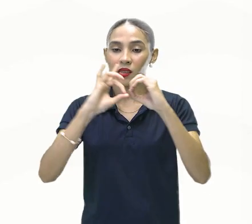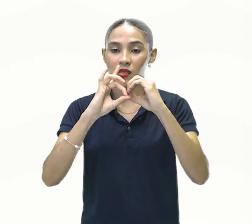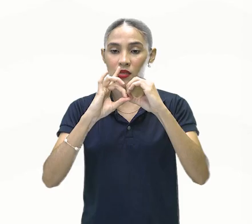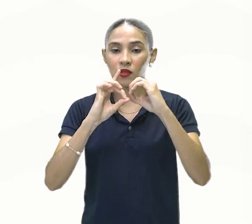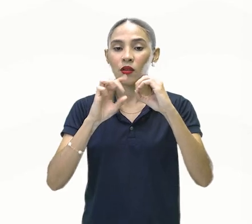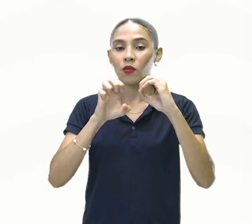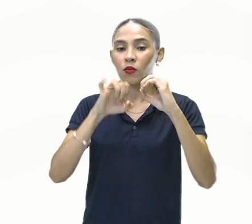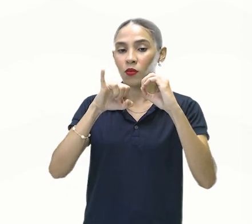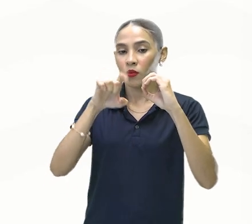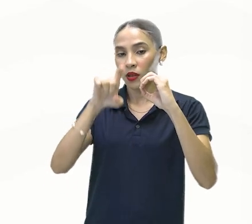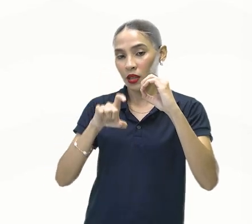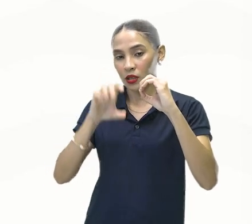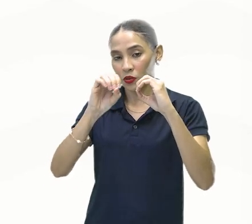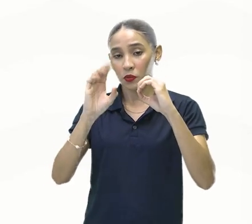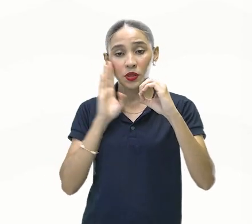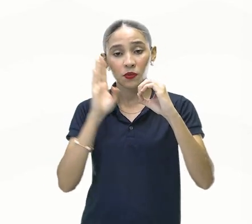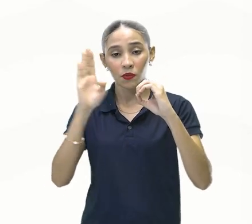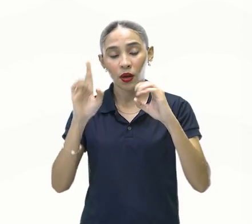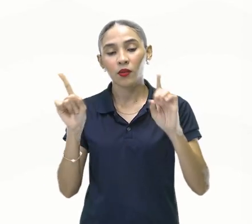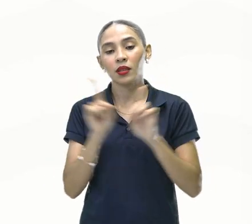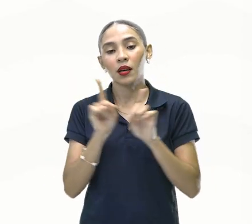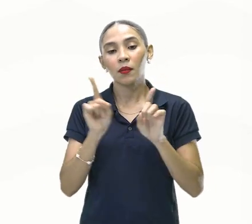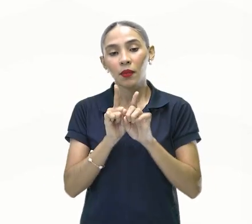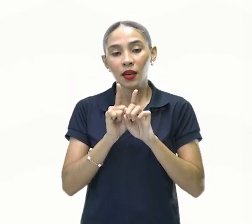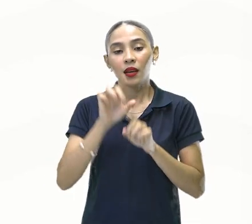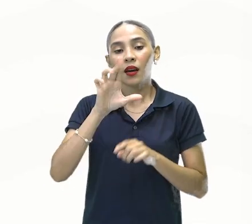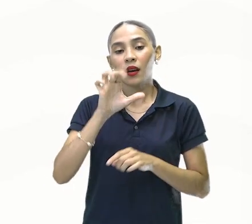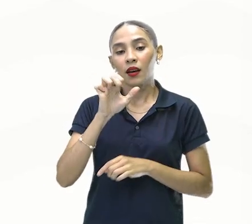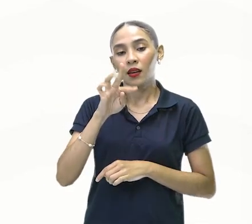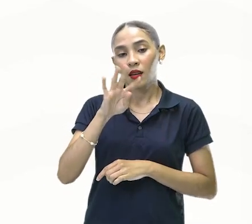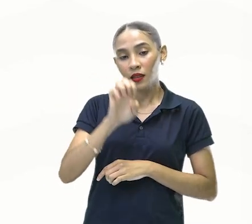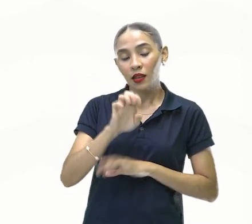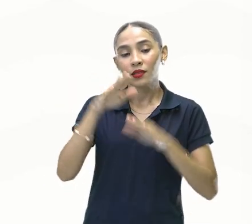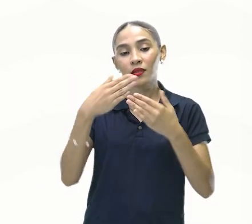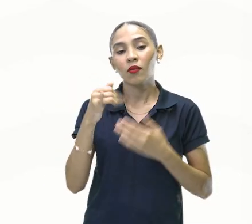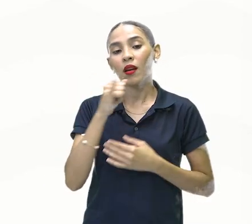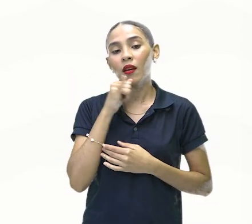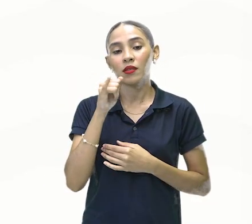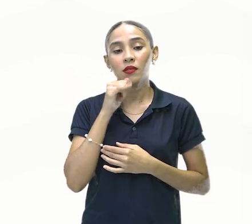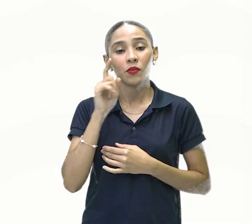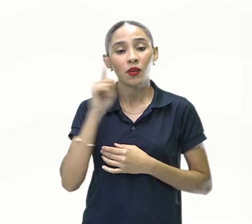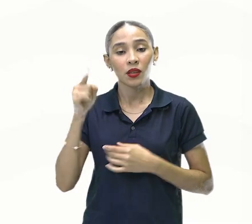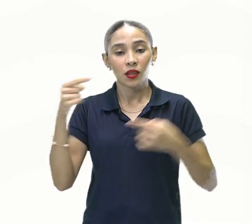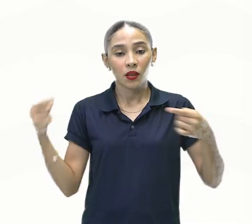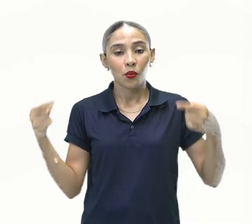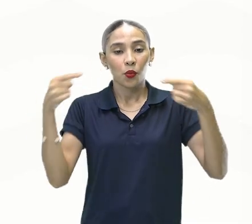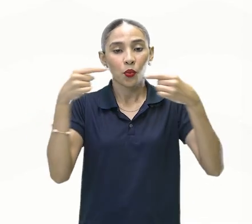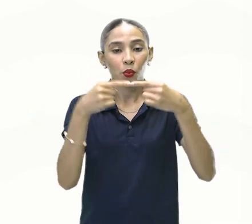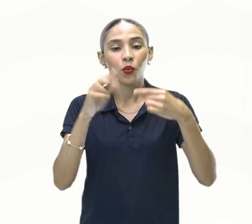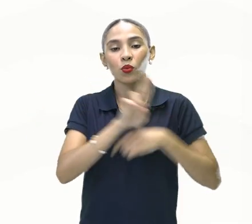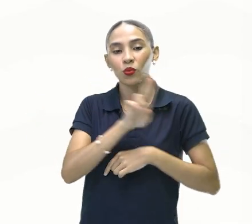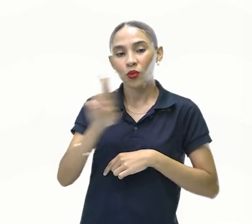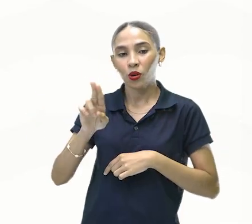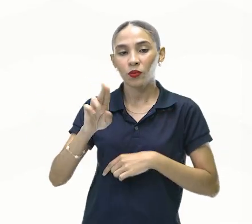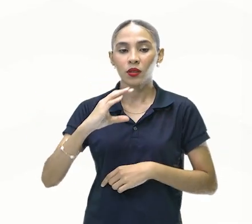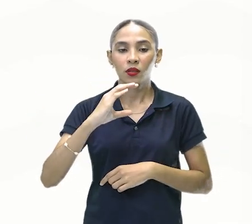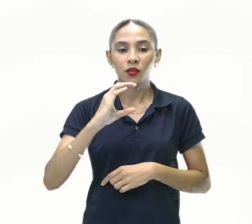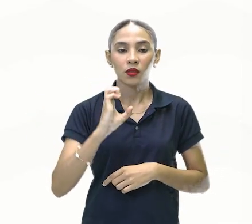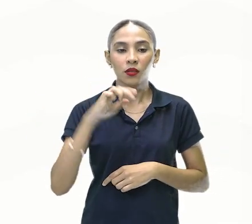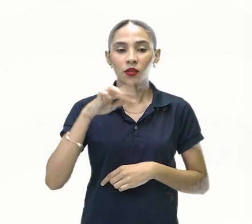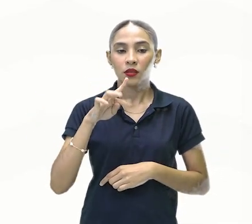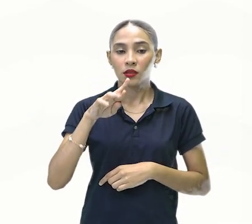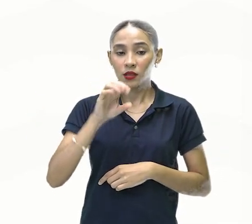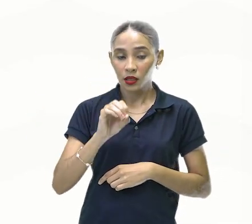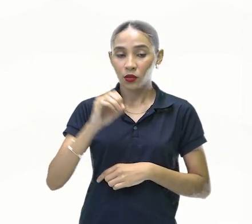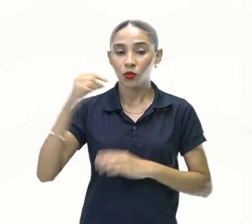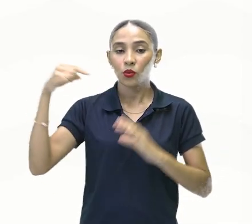a interseção entre o eixo principal e a representação da lente. Então, o ponto onde a representação da lente cruza o eixo é chamado de